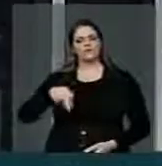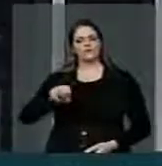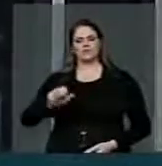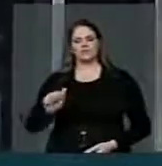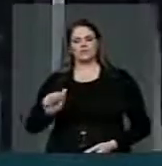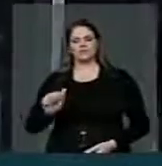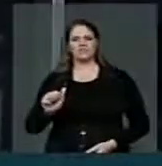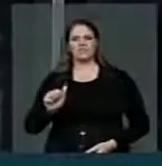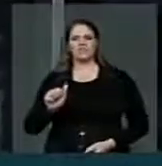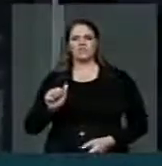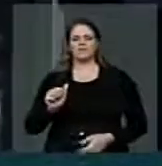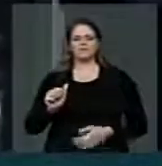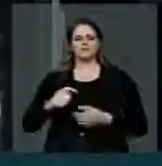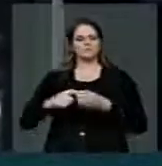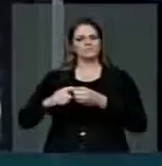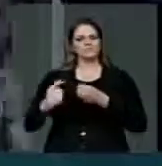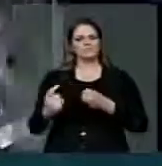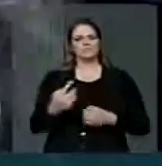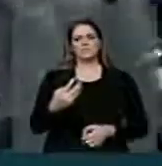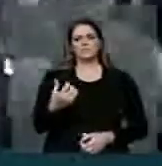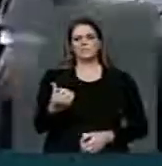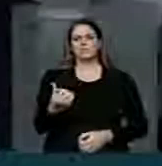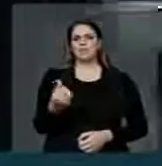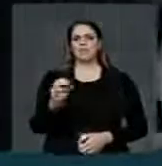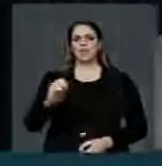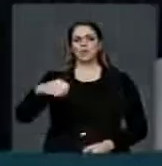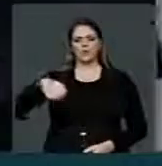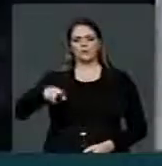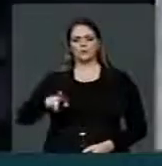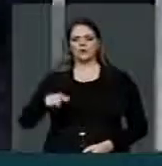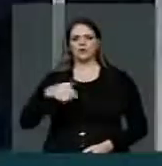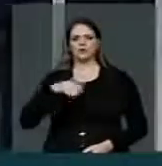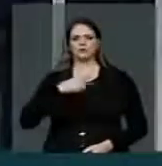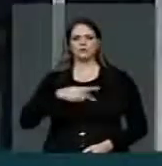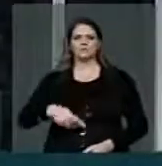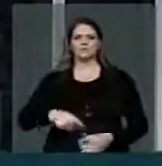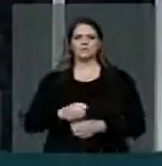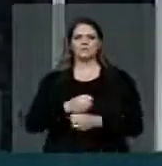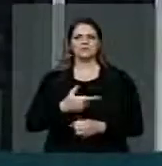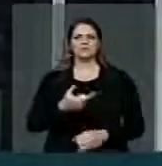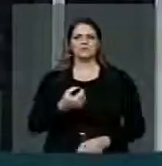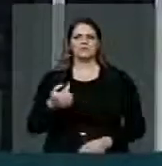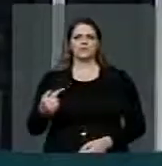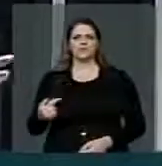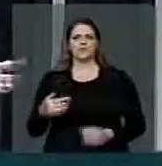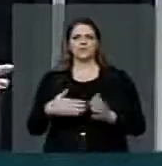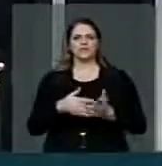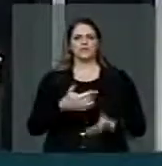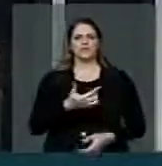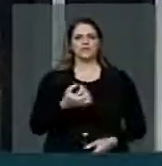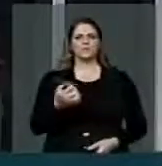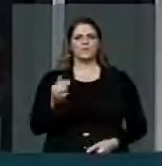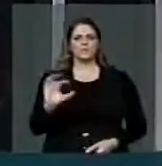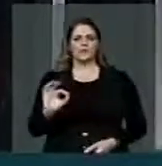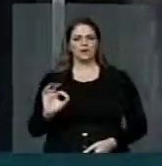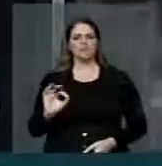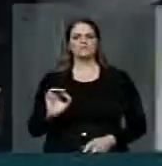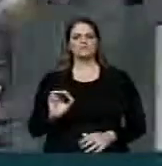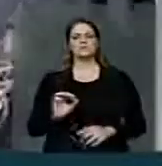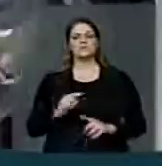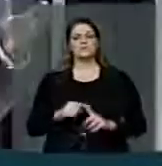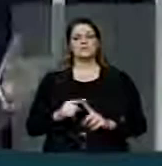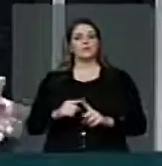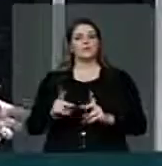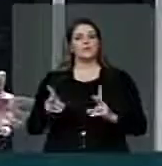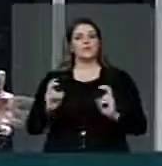afastamos 36 ONGs durante a minha gestão, 2007 e 2010, e ali a gente percebia